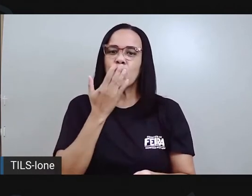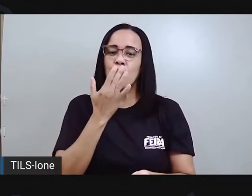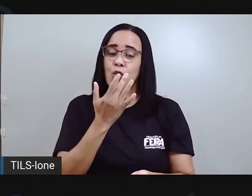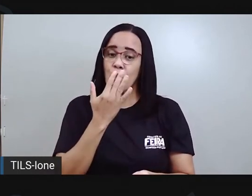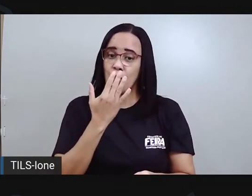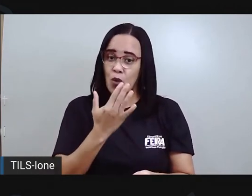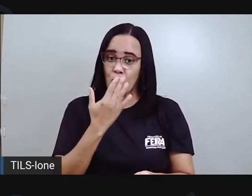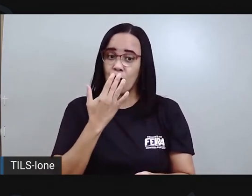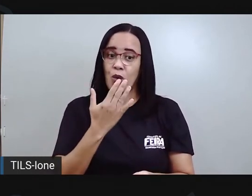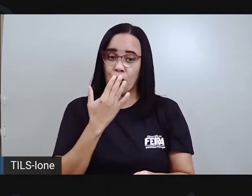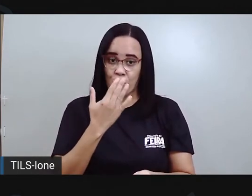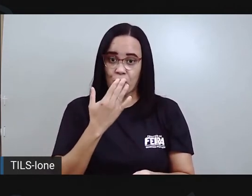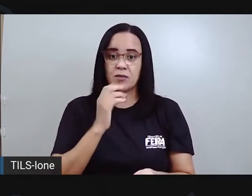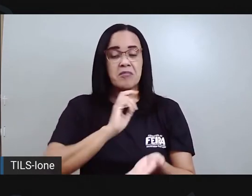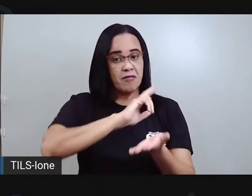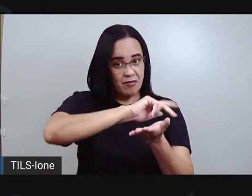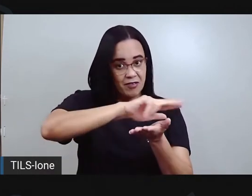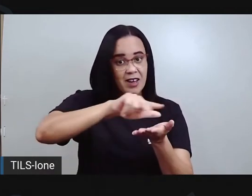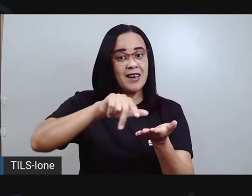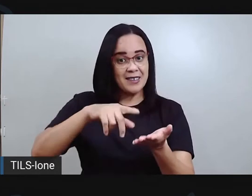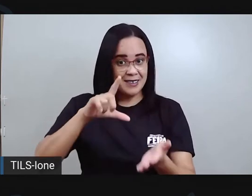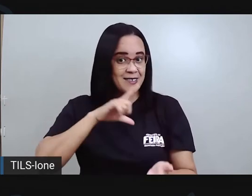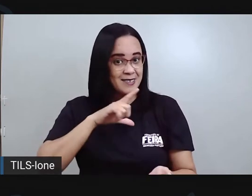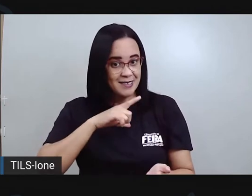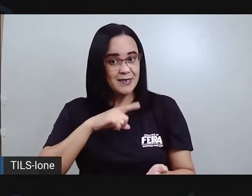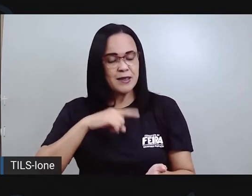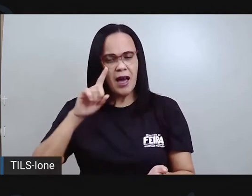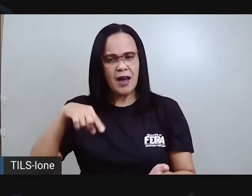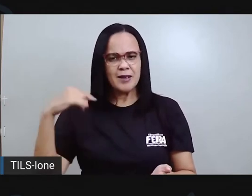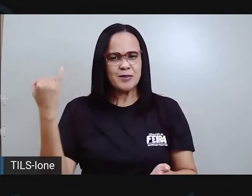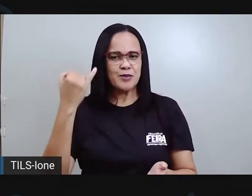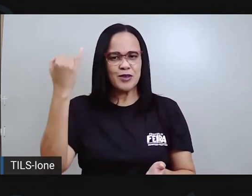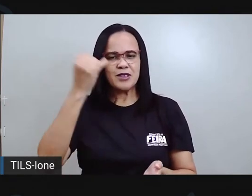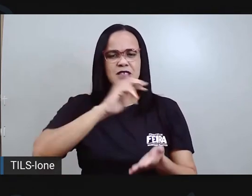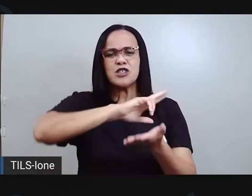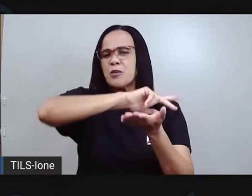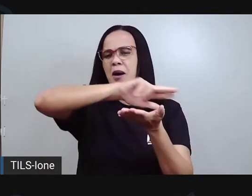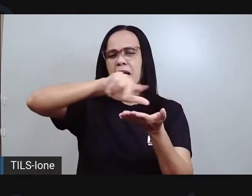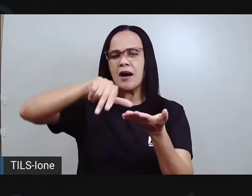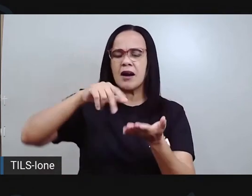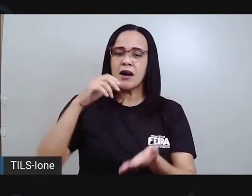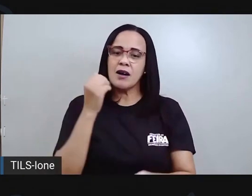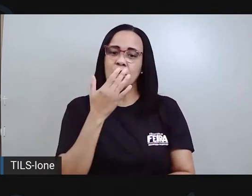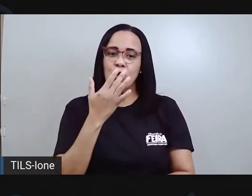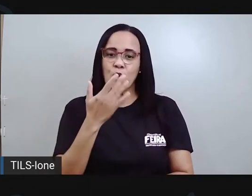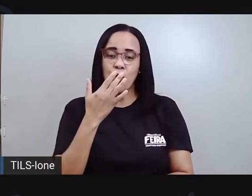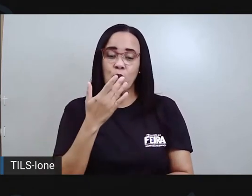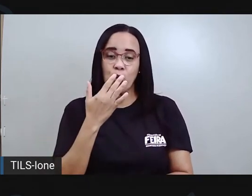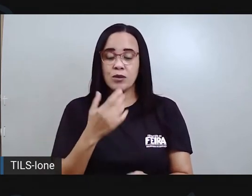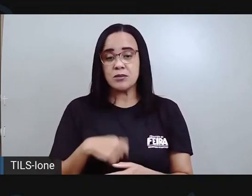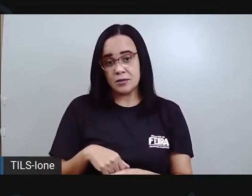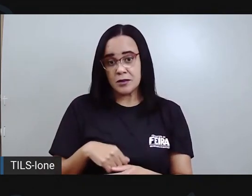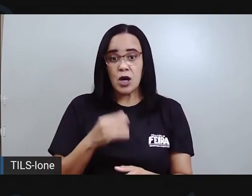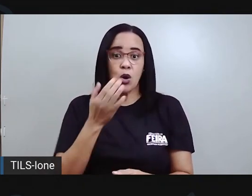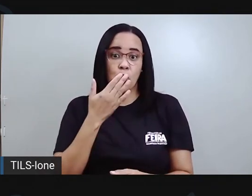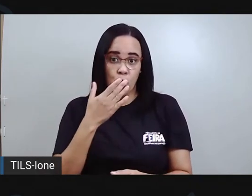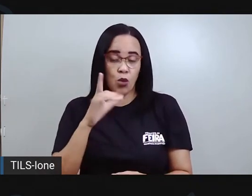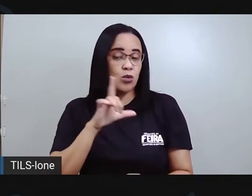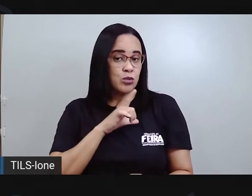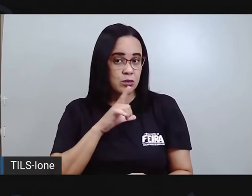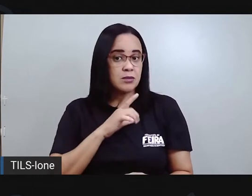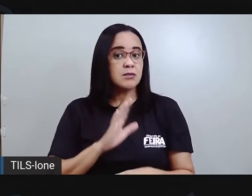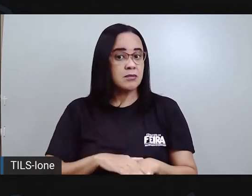eu peguei várias cores. É importante que vocês peguem várias cores, porque quanto mais cores tivermos,